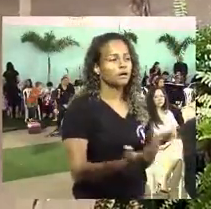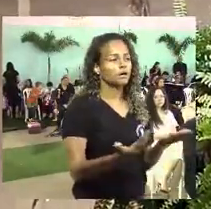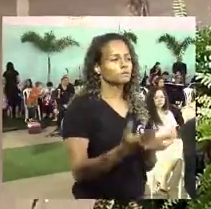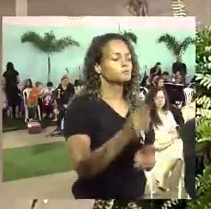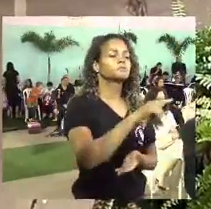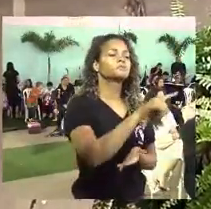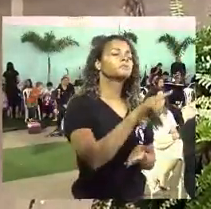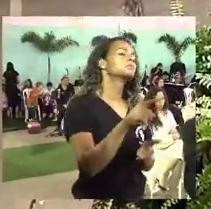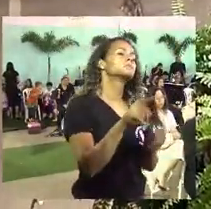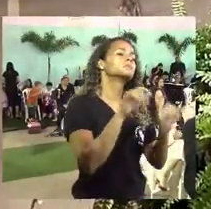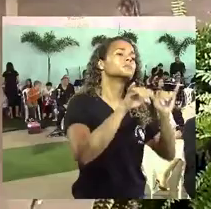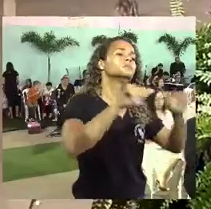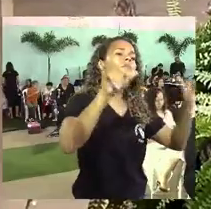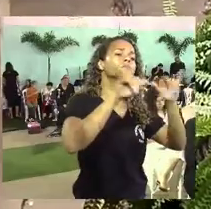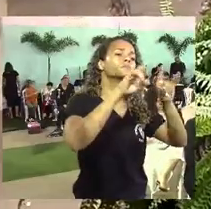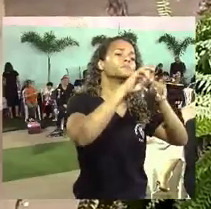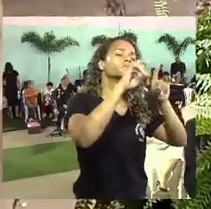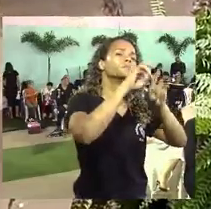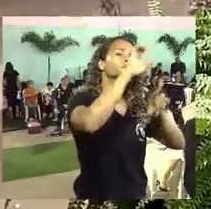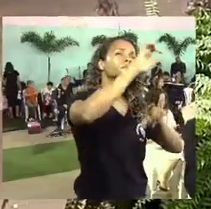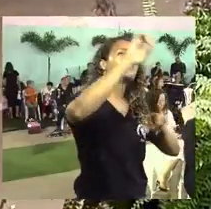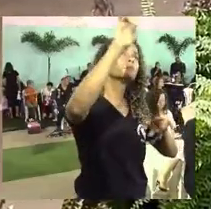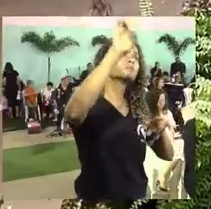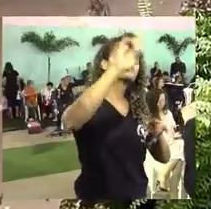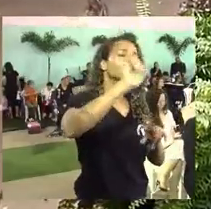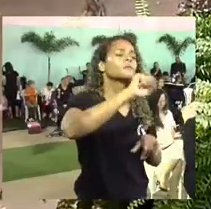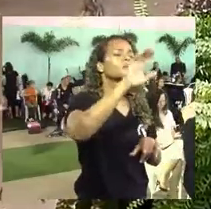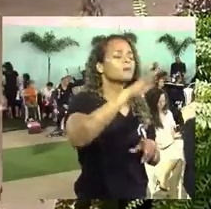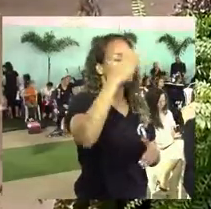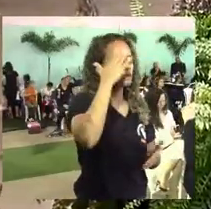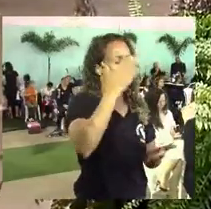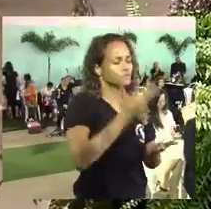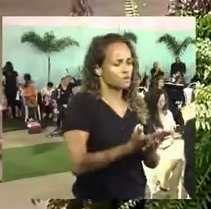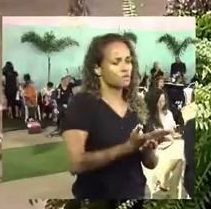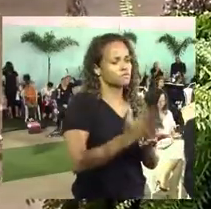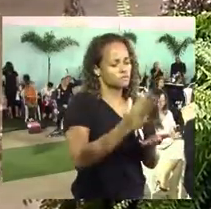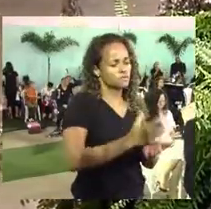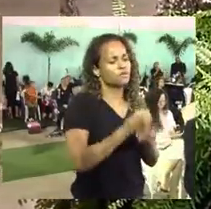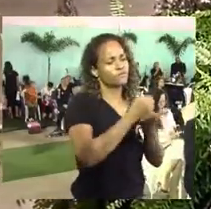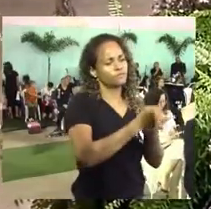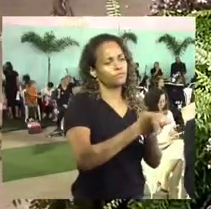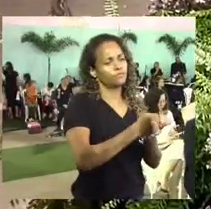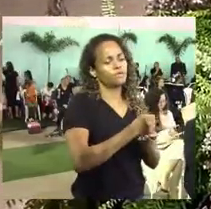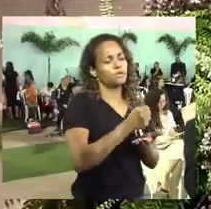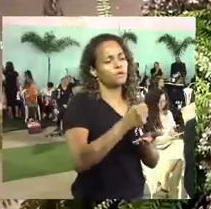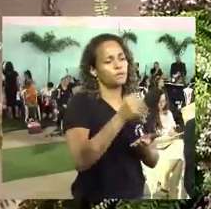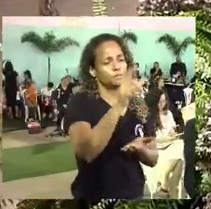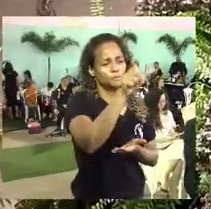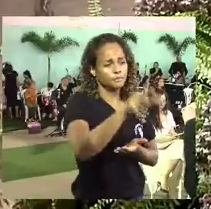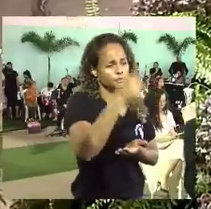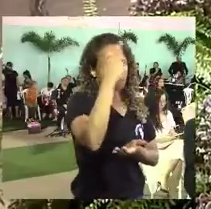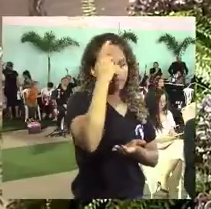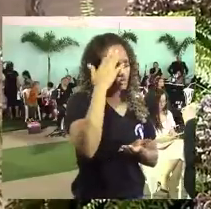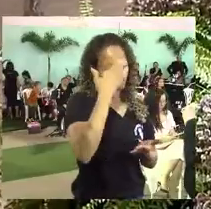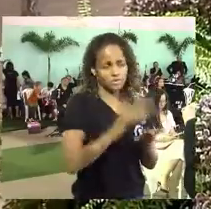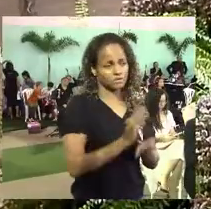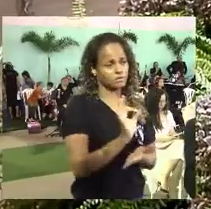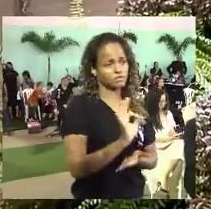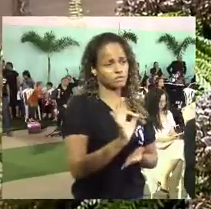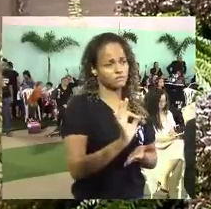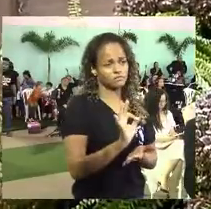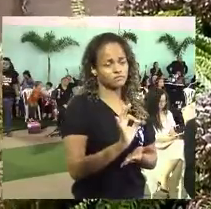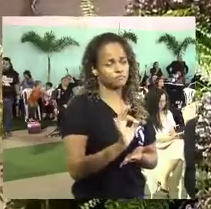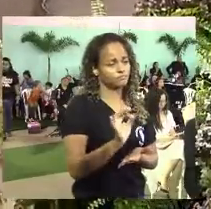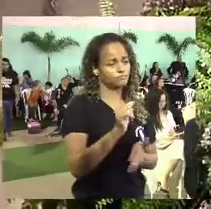Evangelho a toda criatura quem crê for batizado será salvo quem não crê será condenado e aonde